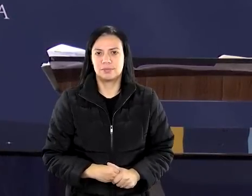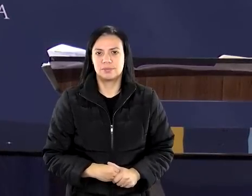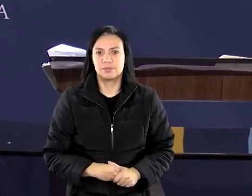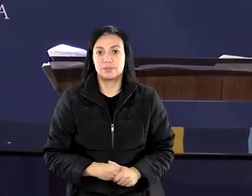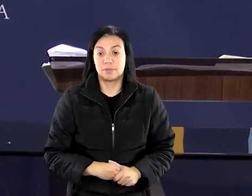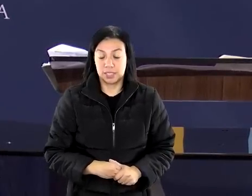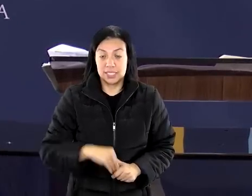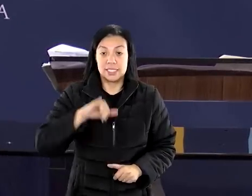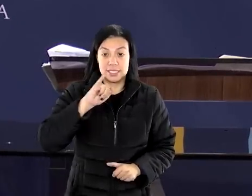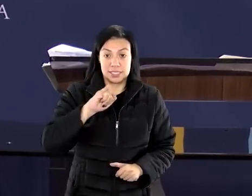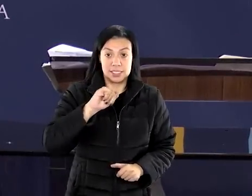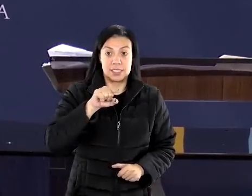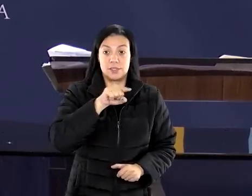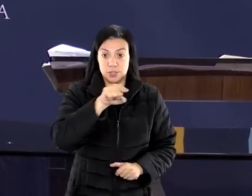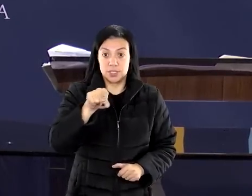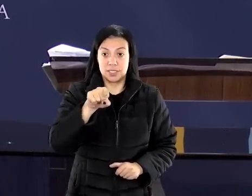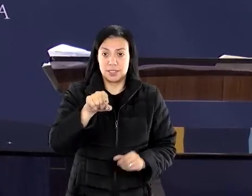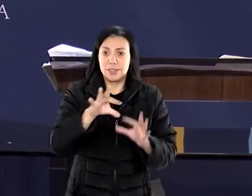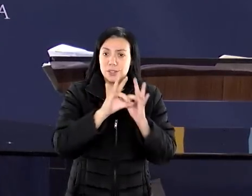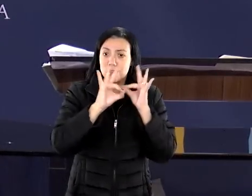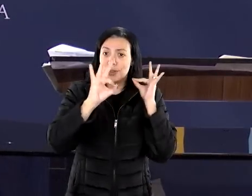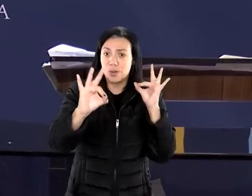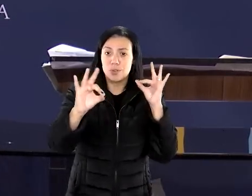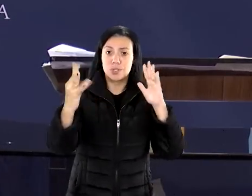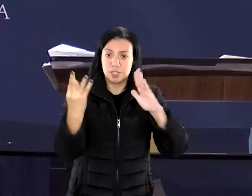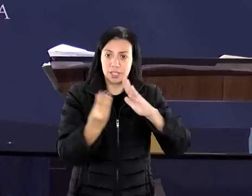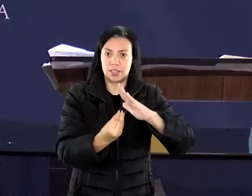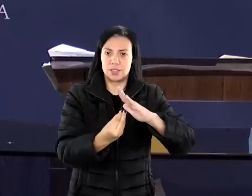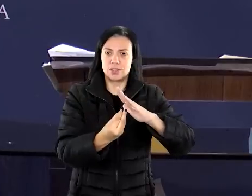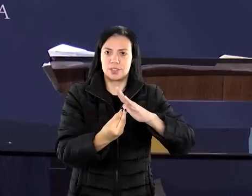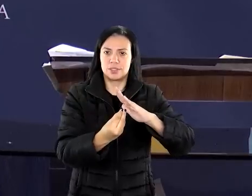E se você está desviado, meu filho?